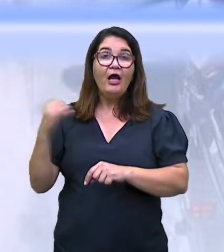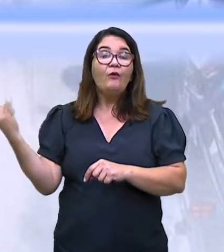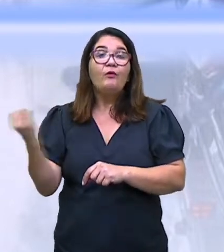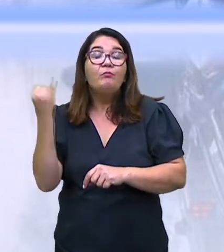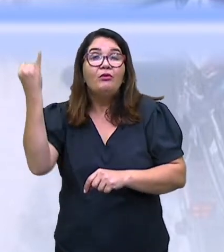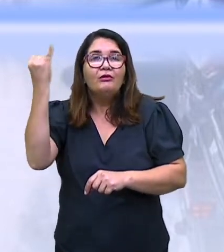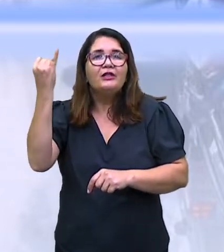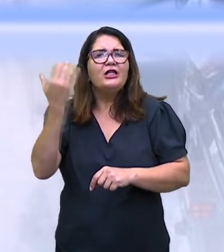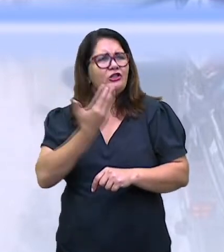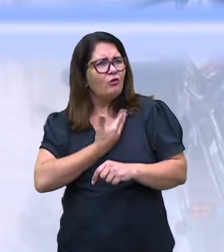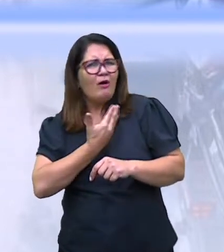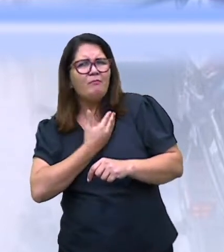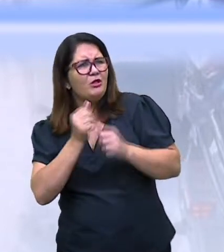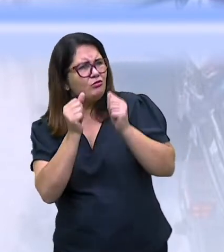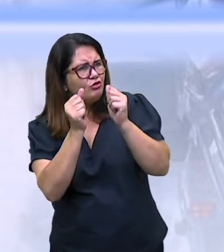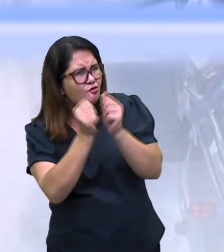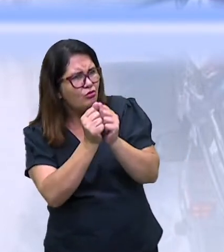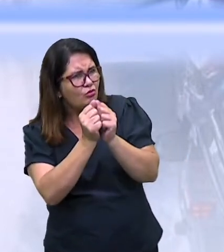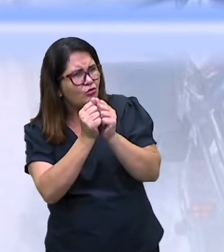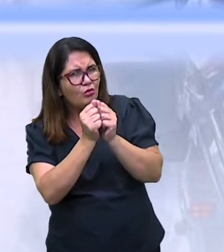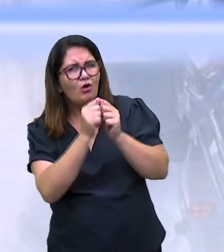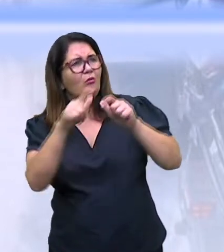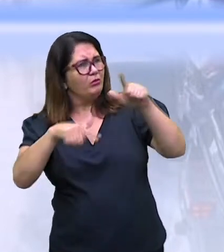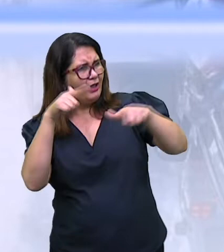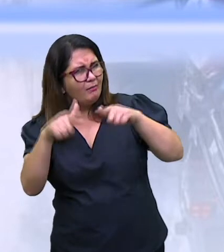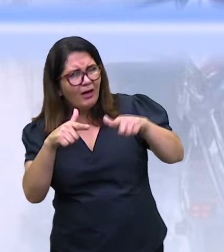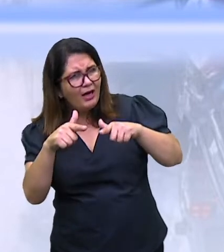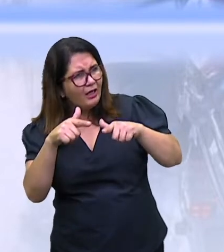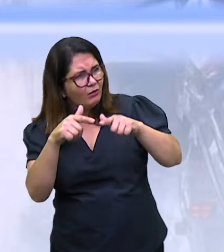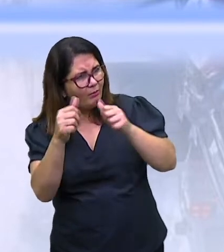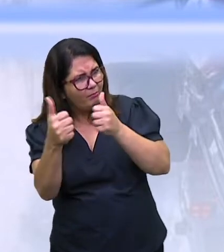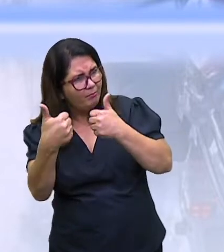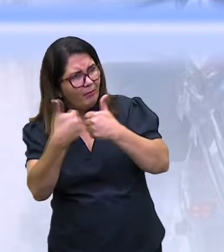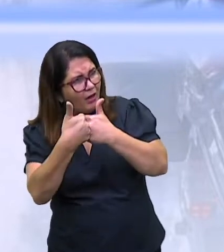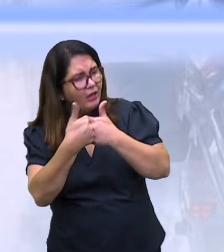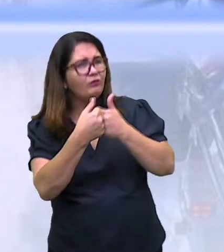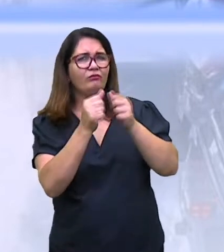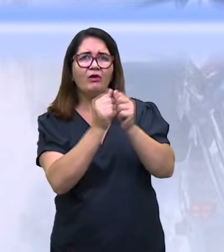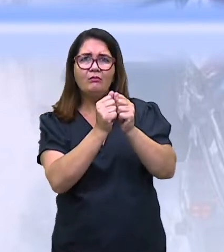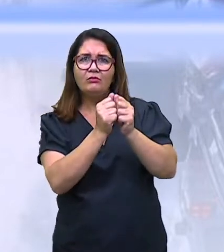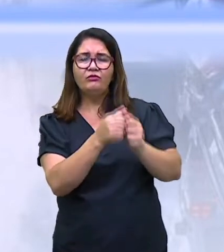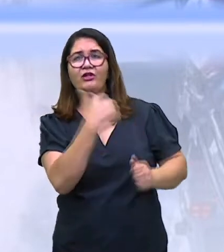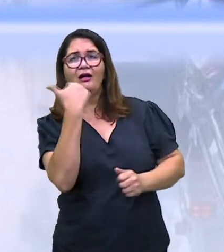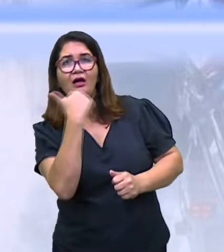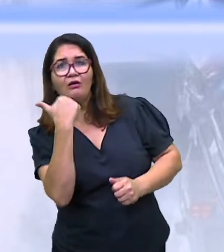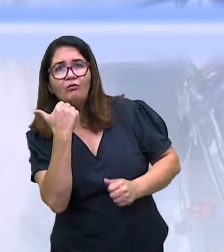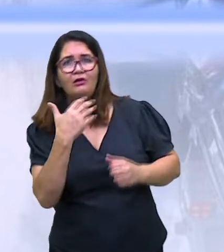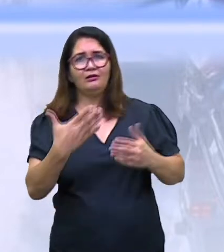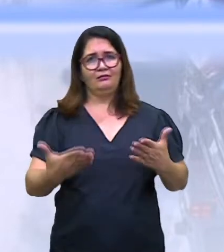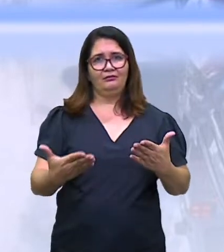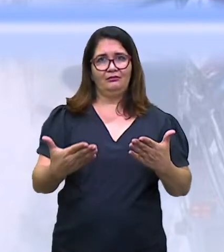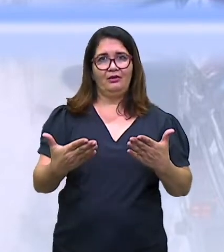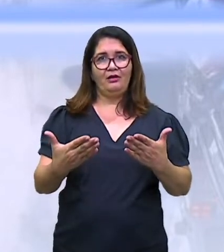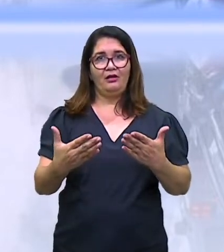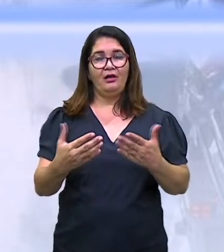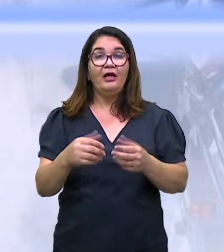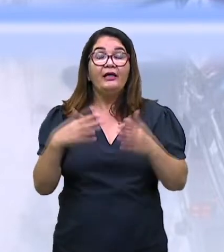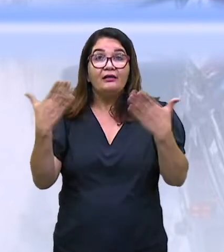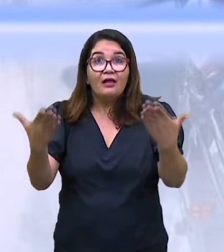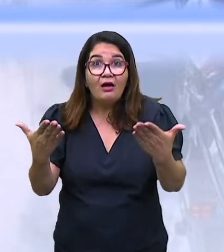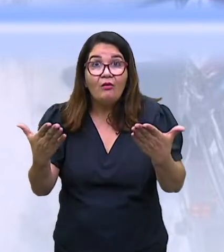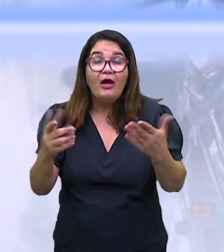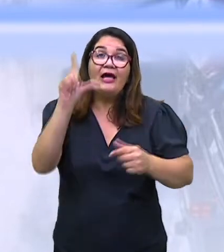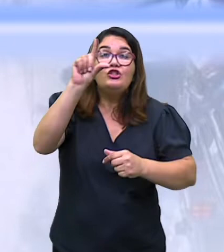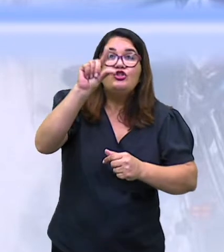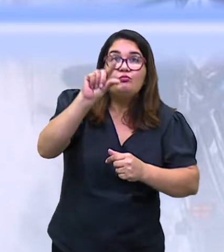quintal, juntar nos cantos, né, e colocar fogo. Essa, né, fumaça, toda essa queima,